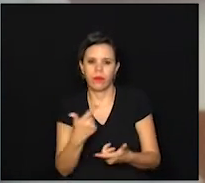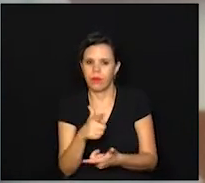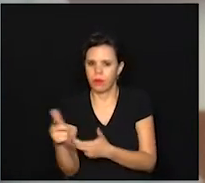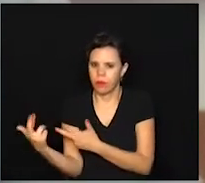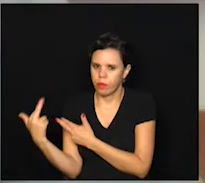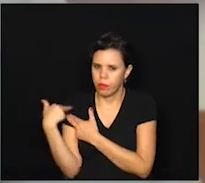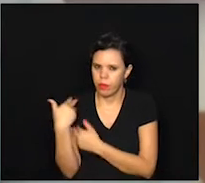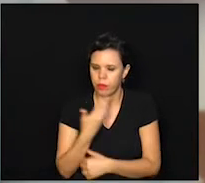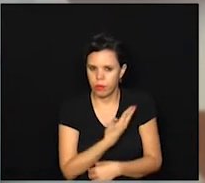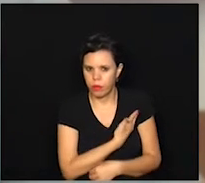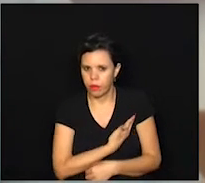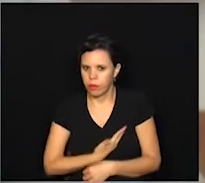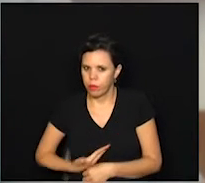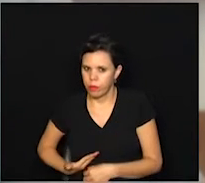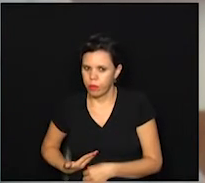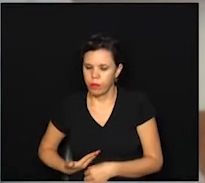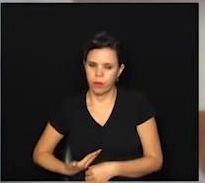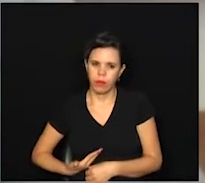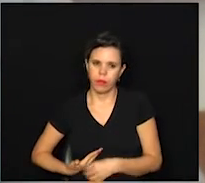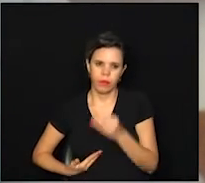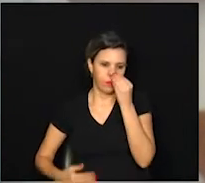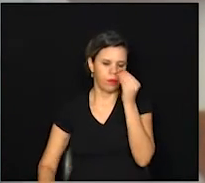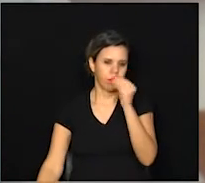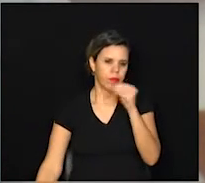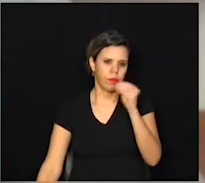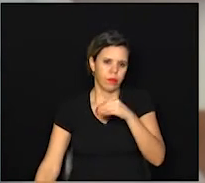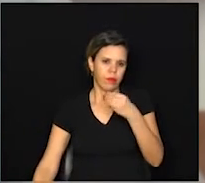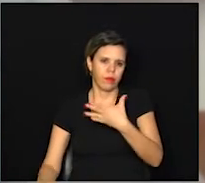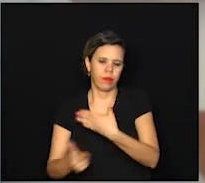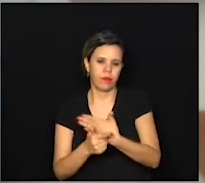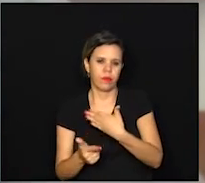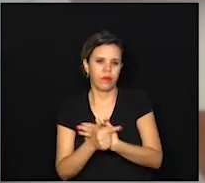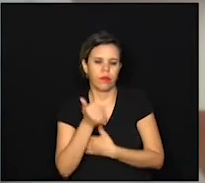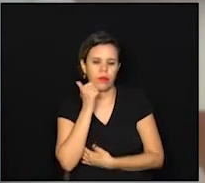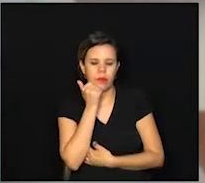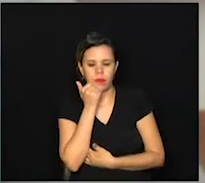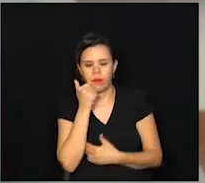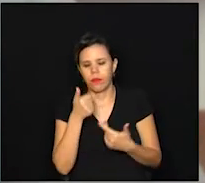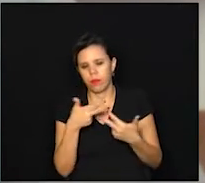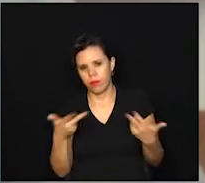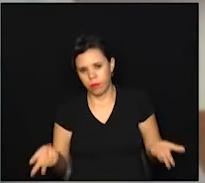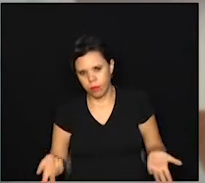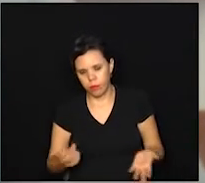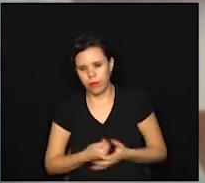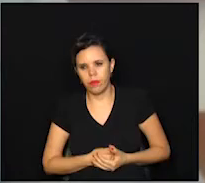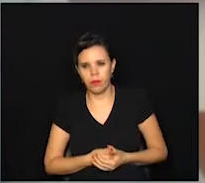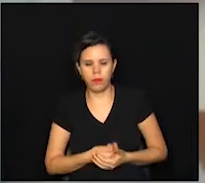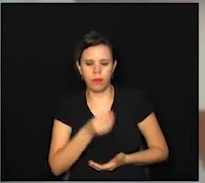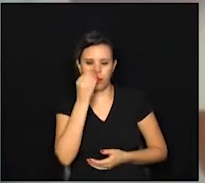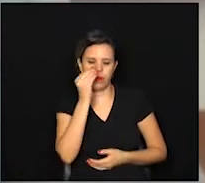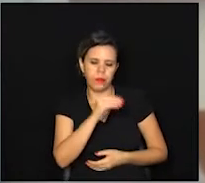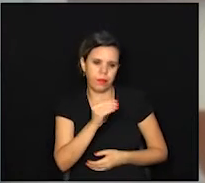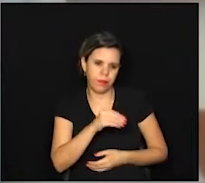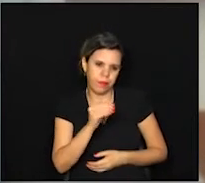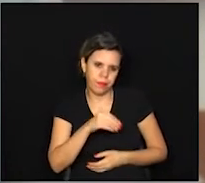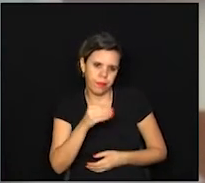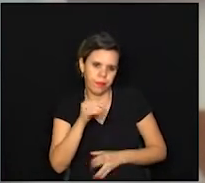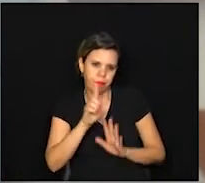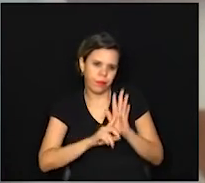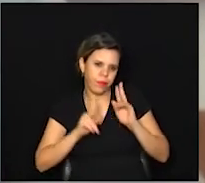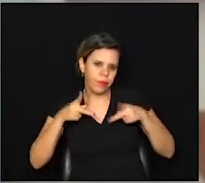irresponsável do governo, de negação, né, do papel da ciência, de negação dos